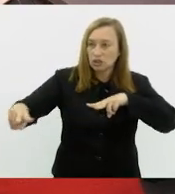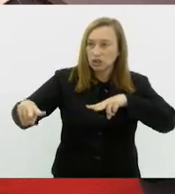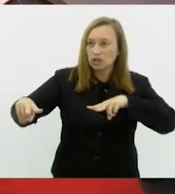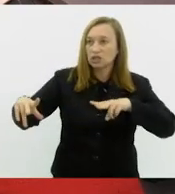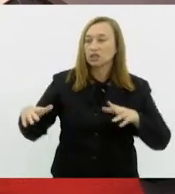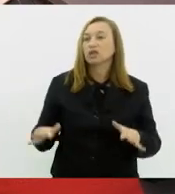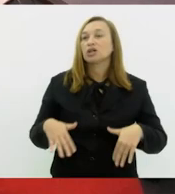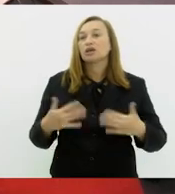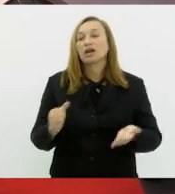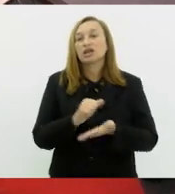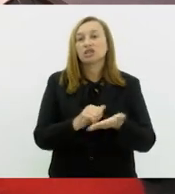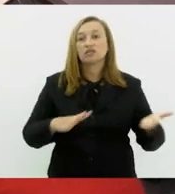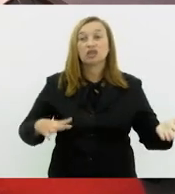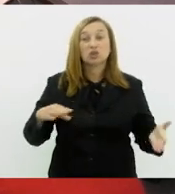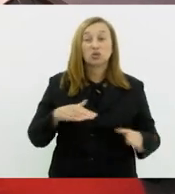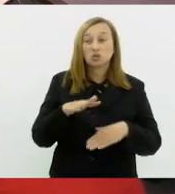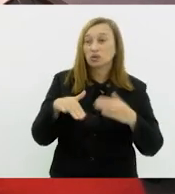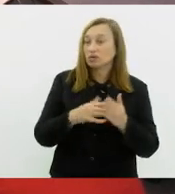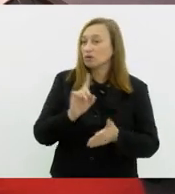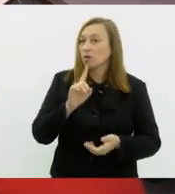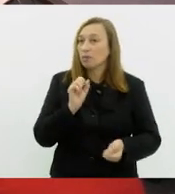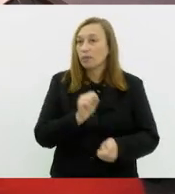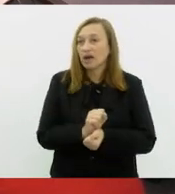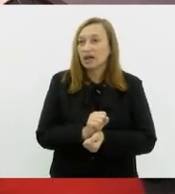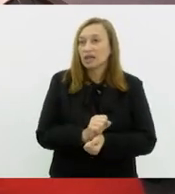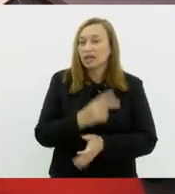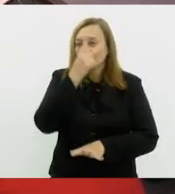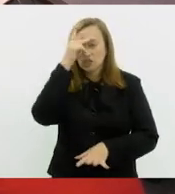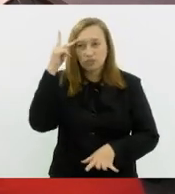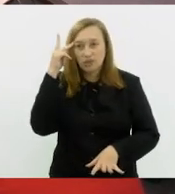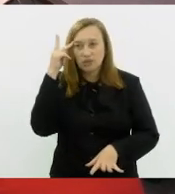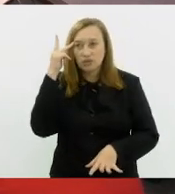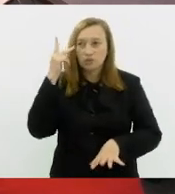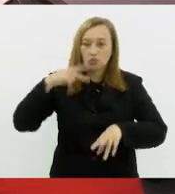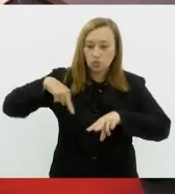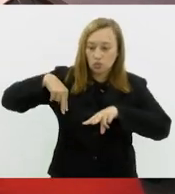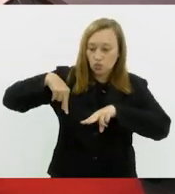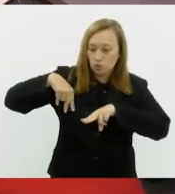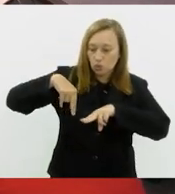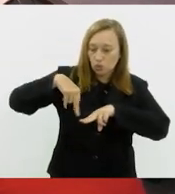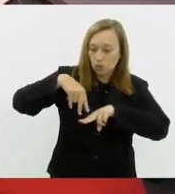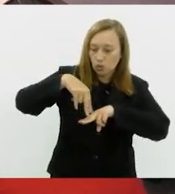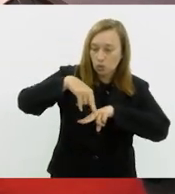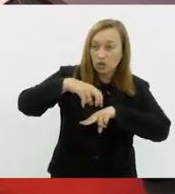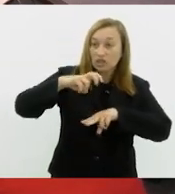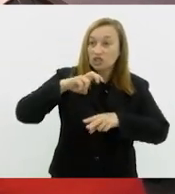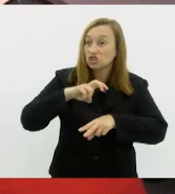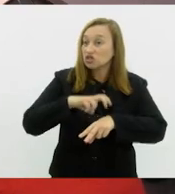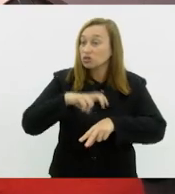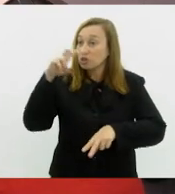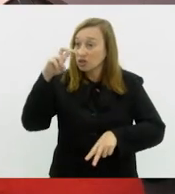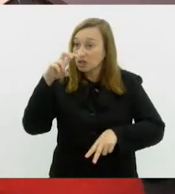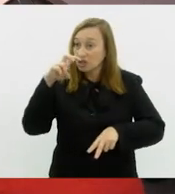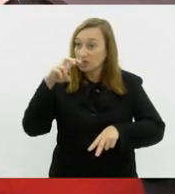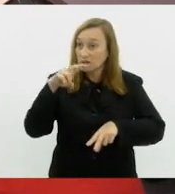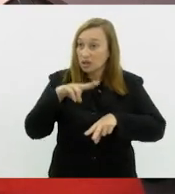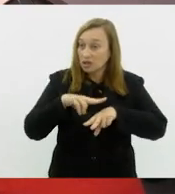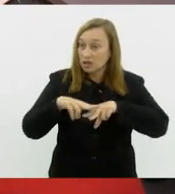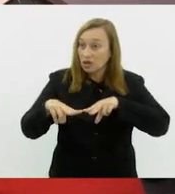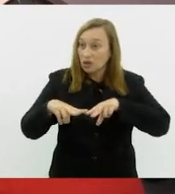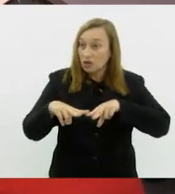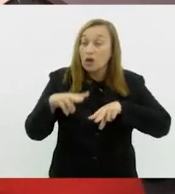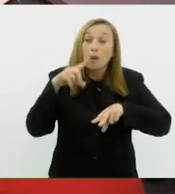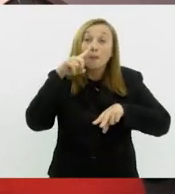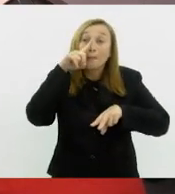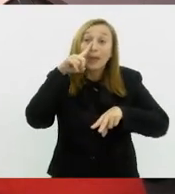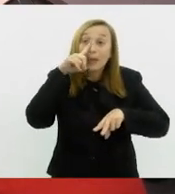a atividade total não foi parada, essas pessoas que andaram hoje pela manhã sobre os trilhos, elas